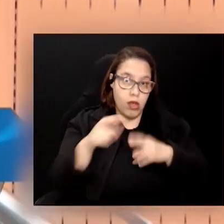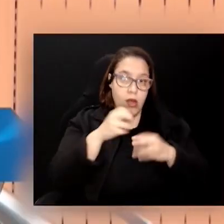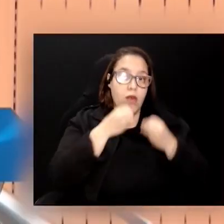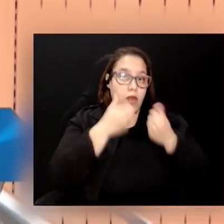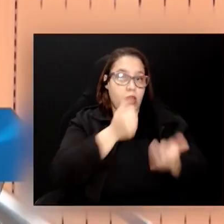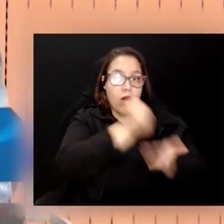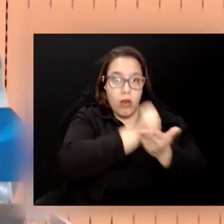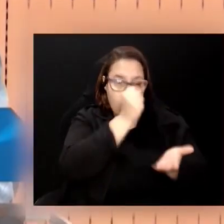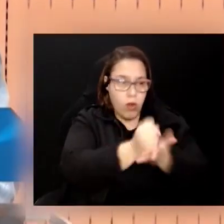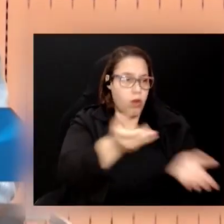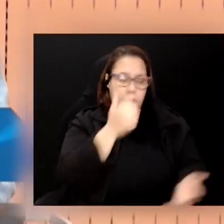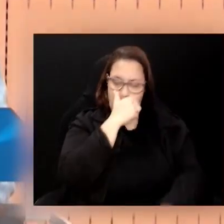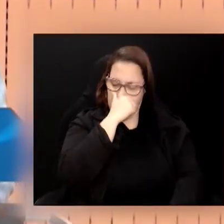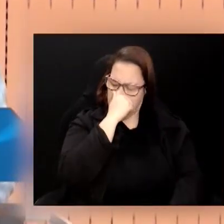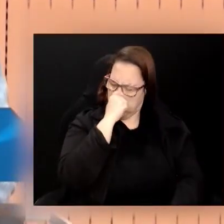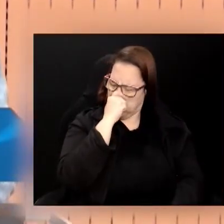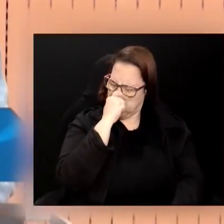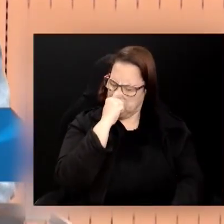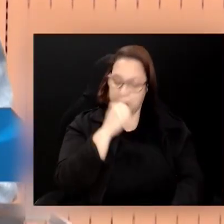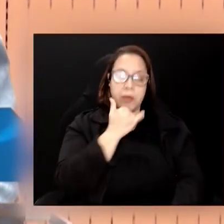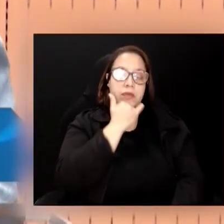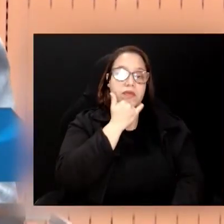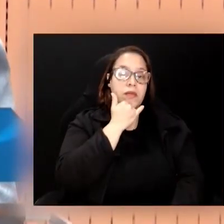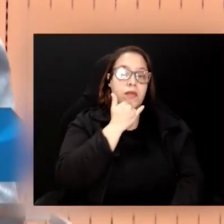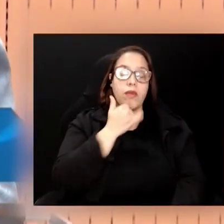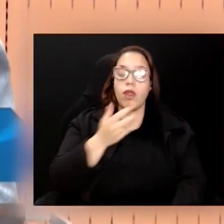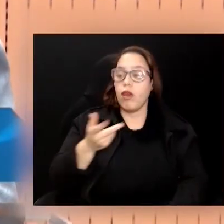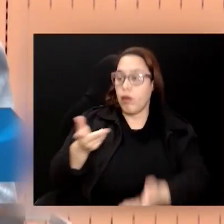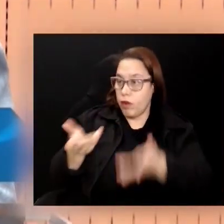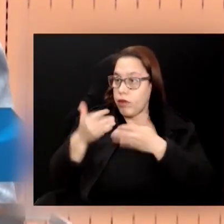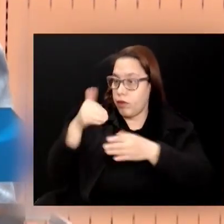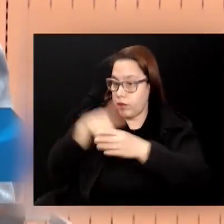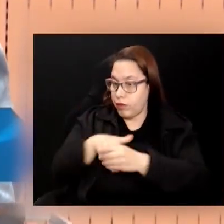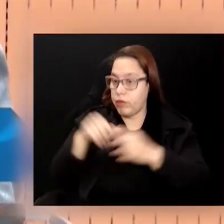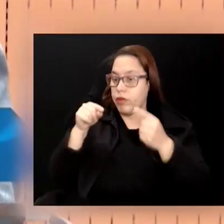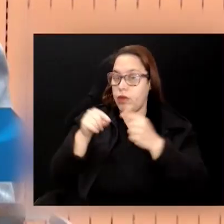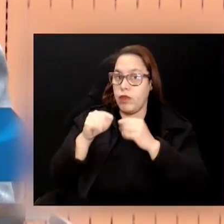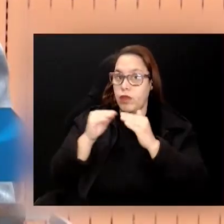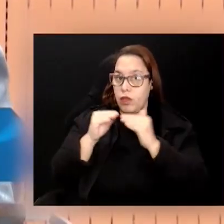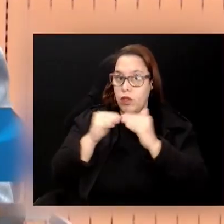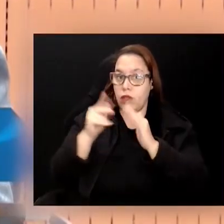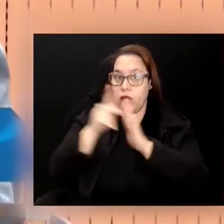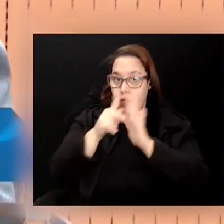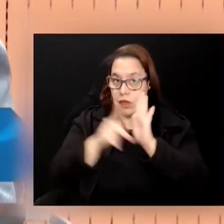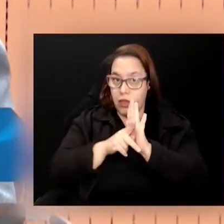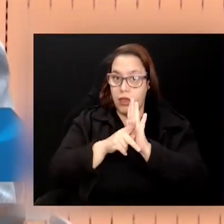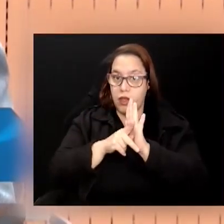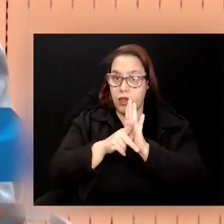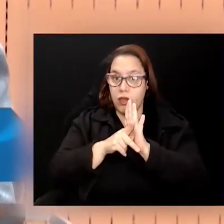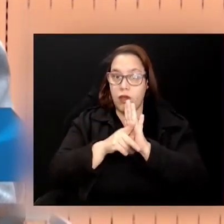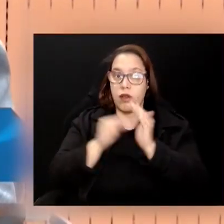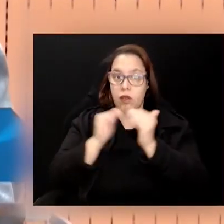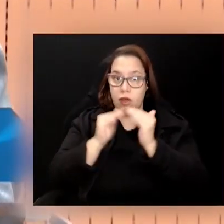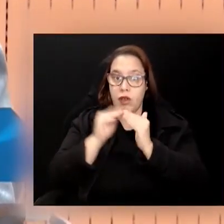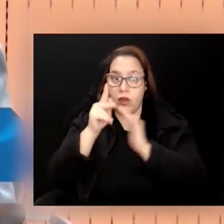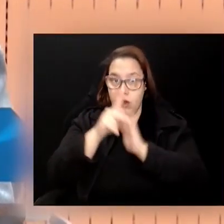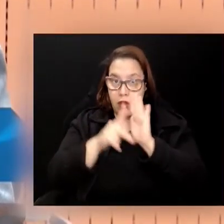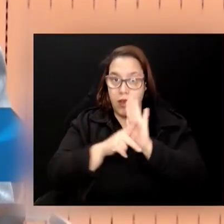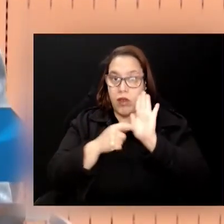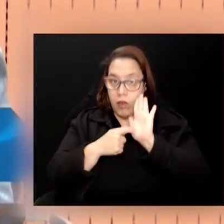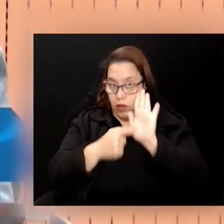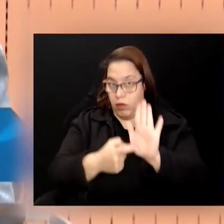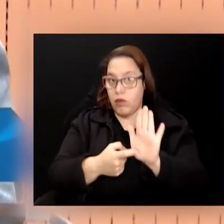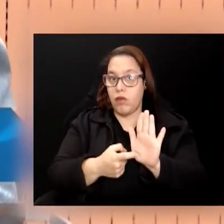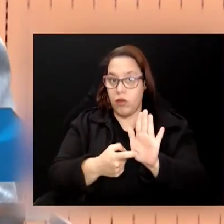mais trabalhadores. Quero aqui justificar o meu voto que vai ser favorável a esse projeto, favorável às emendas também apresentadas pelo